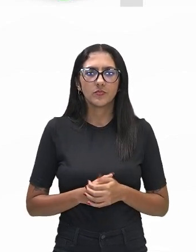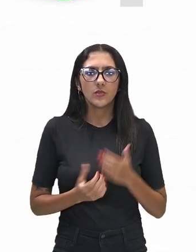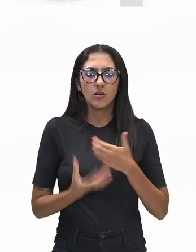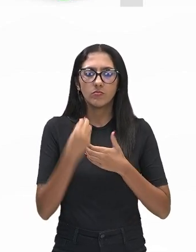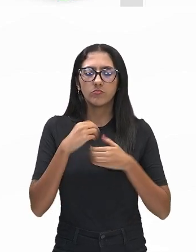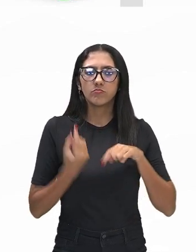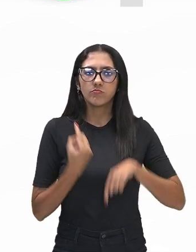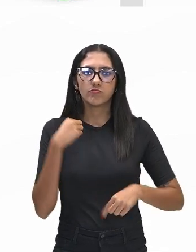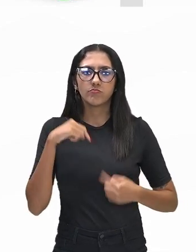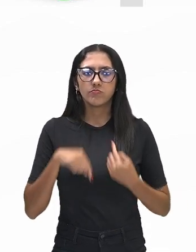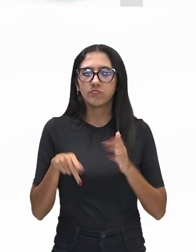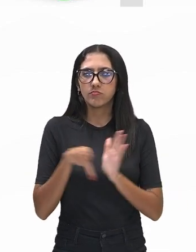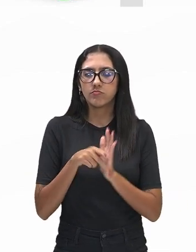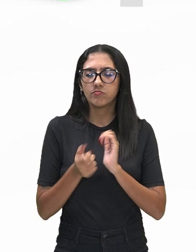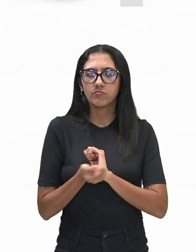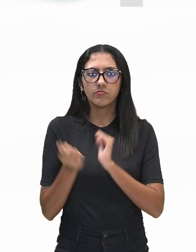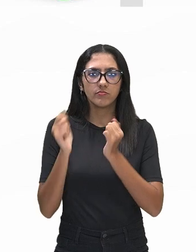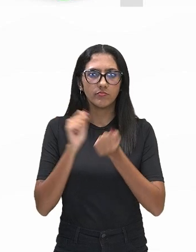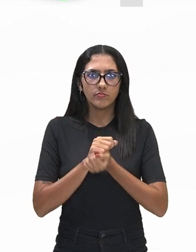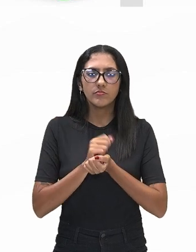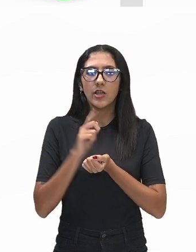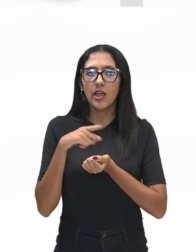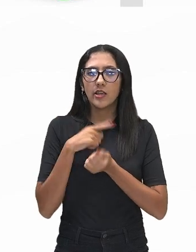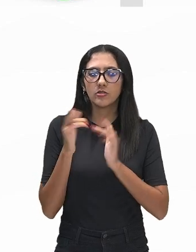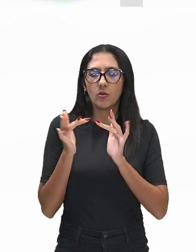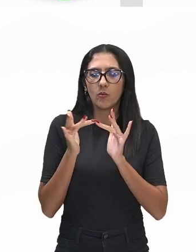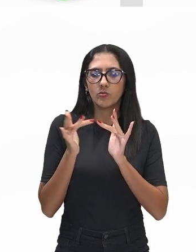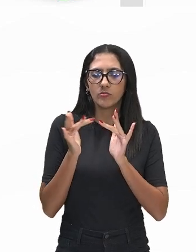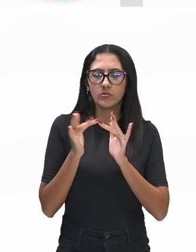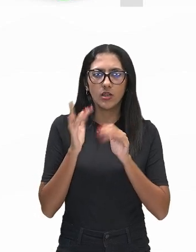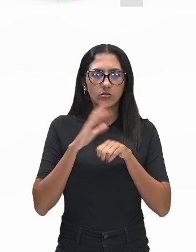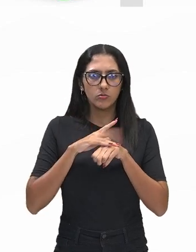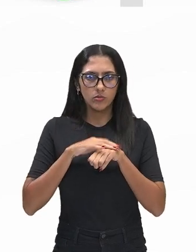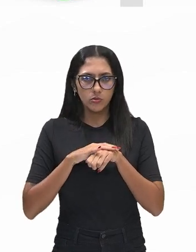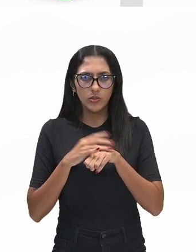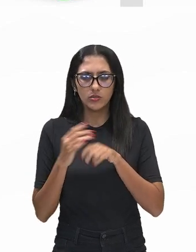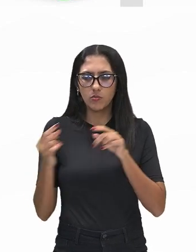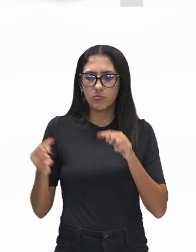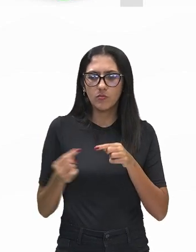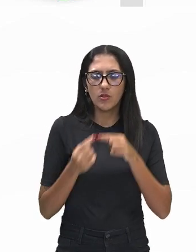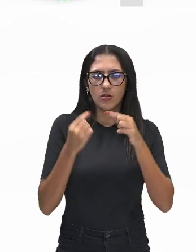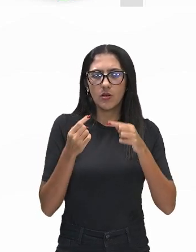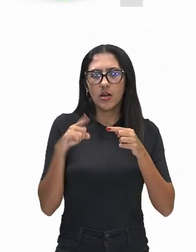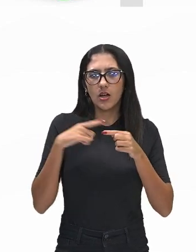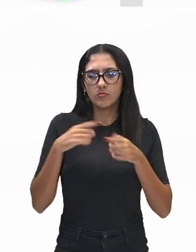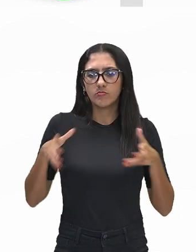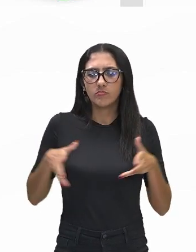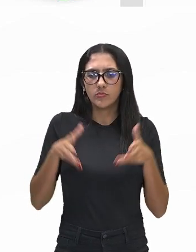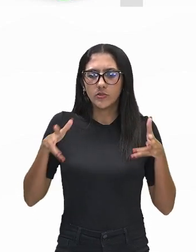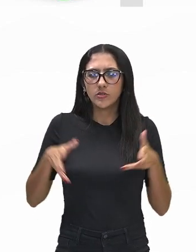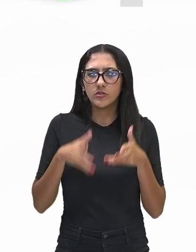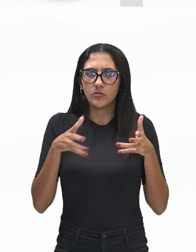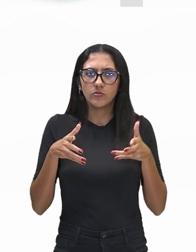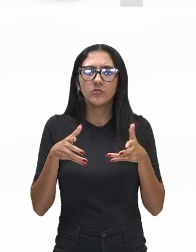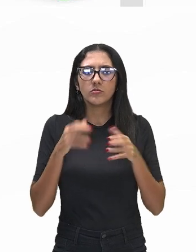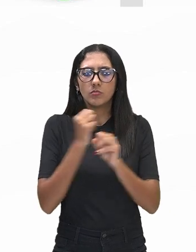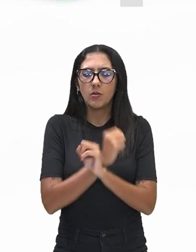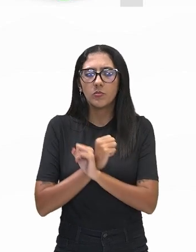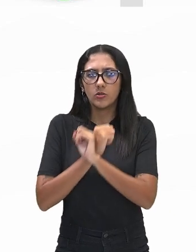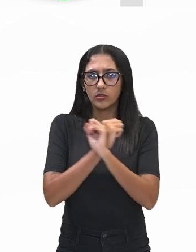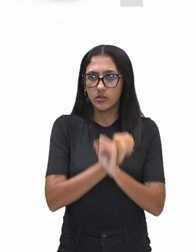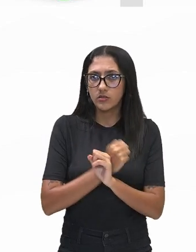imunológico adaptativo. Esse sistema imunológico adaptativo, ele estimula uma resposta